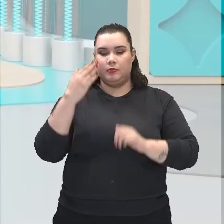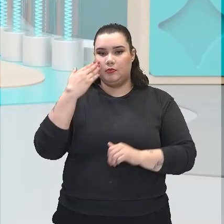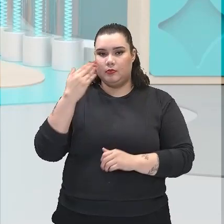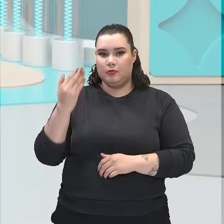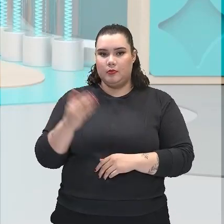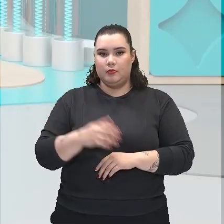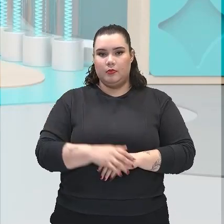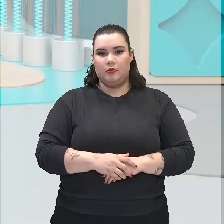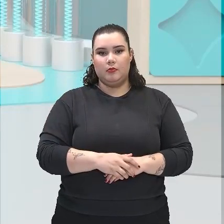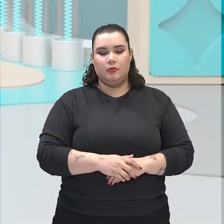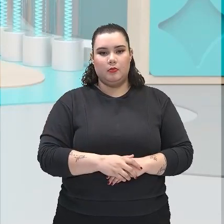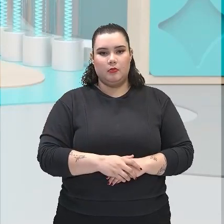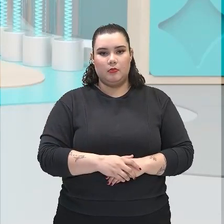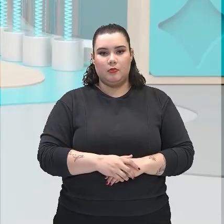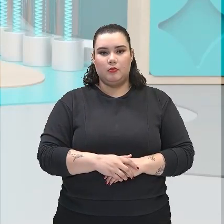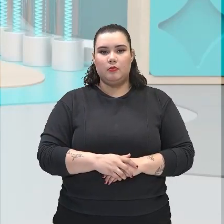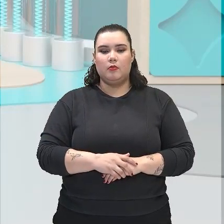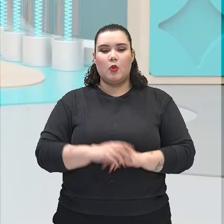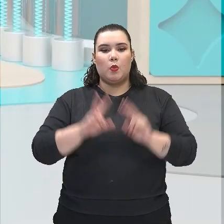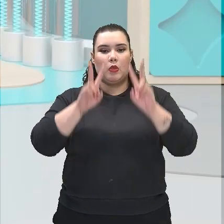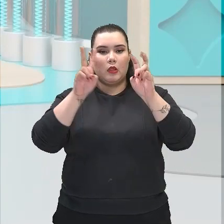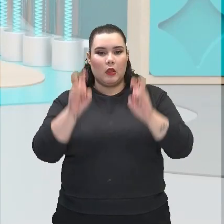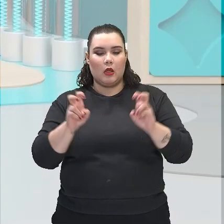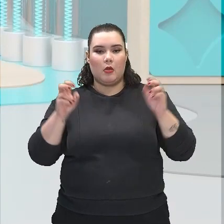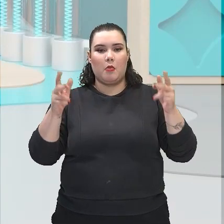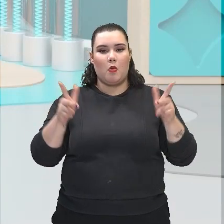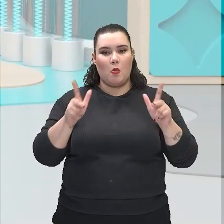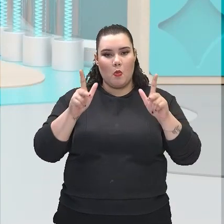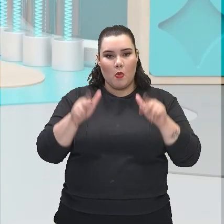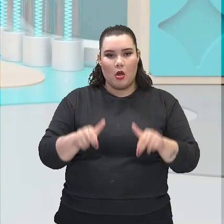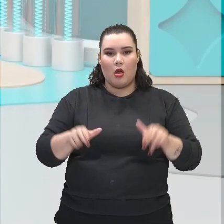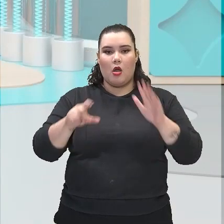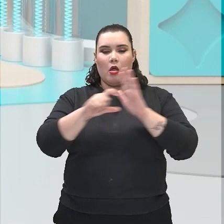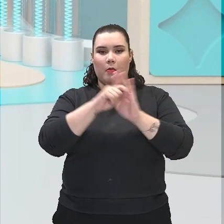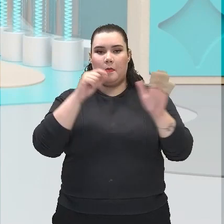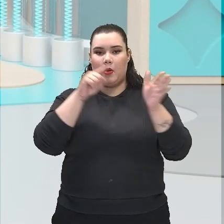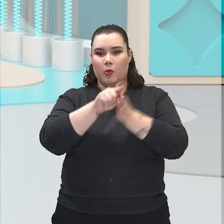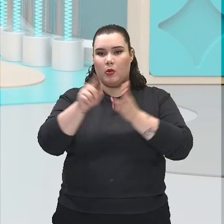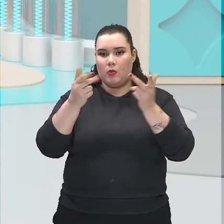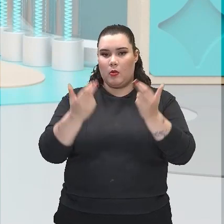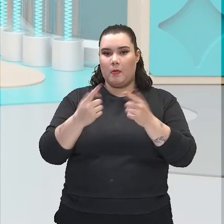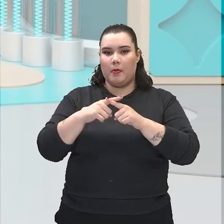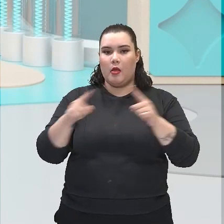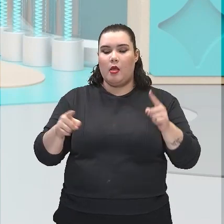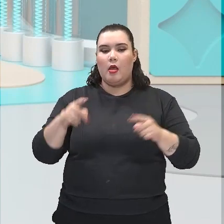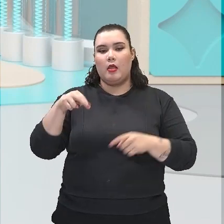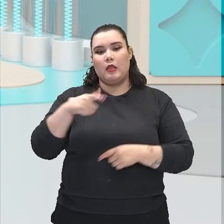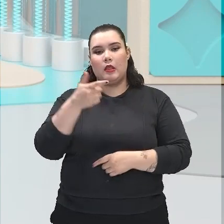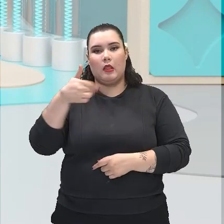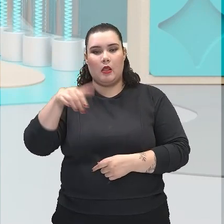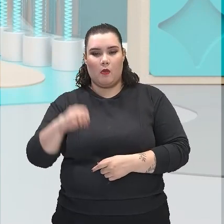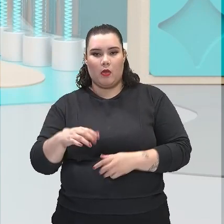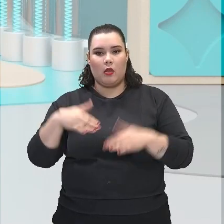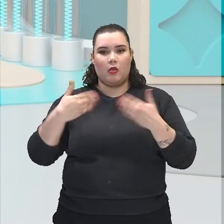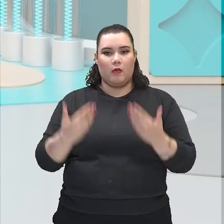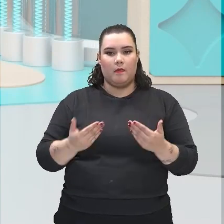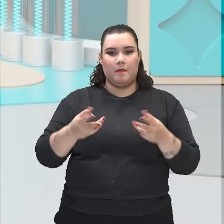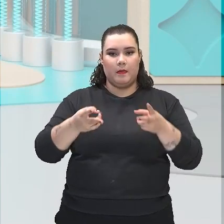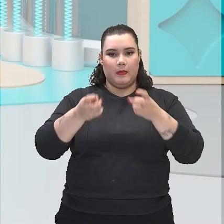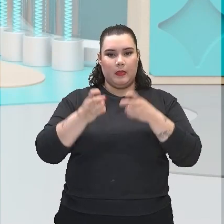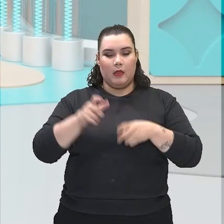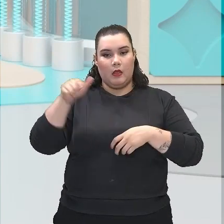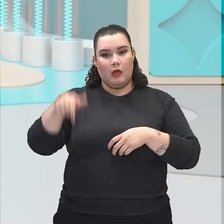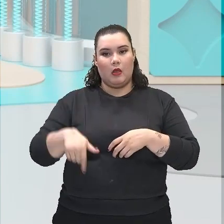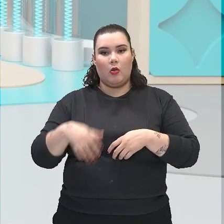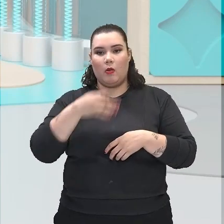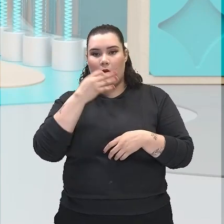planejamento. A mesma temática, a mesma questão, porém uma posição diferente. Então percebe que ele faz um